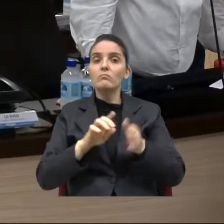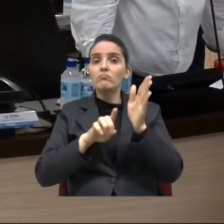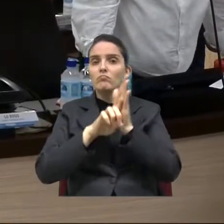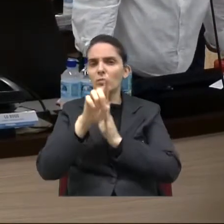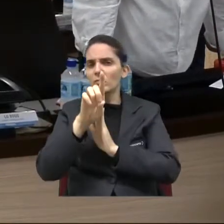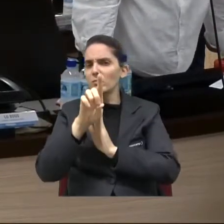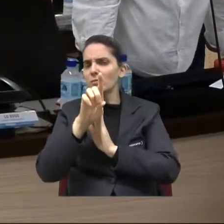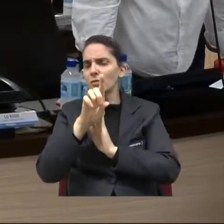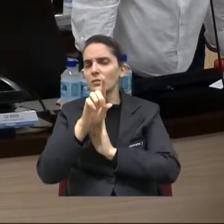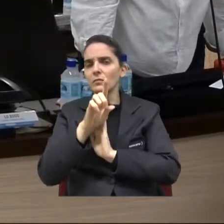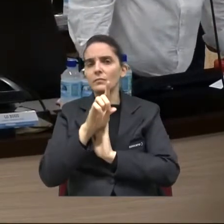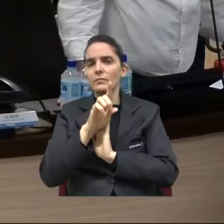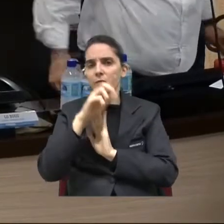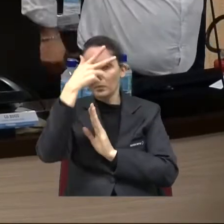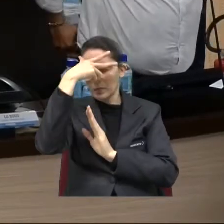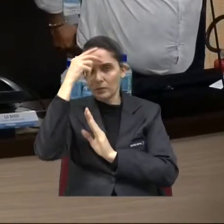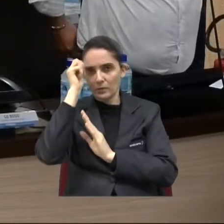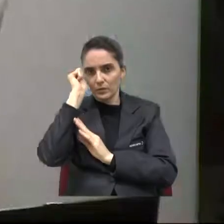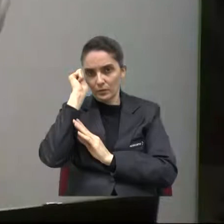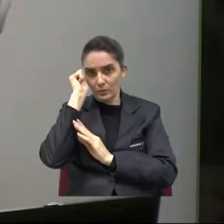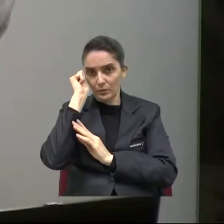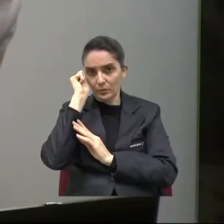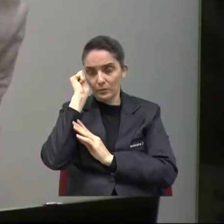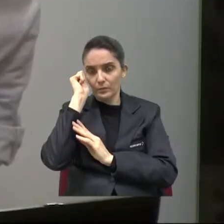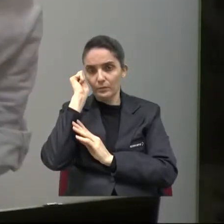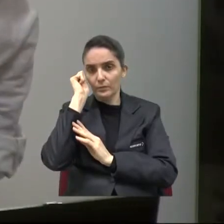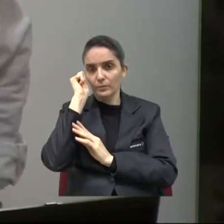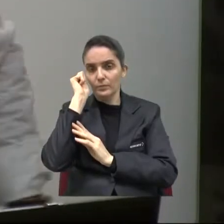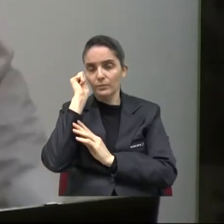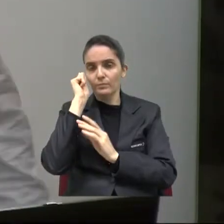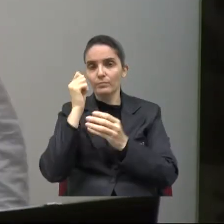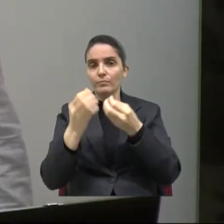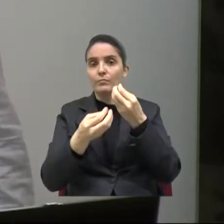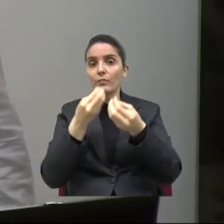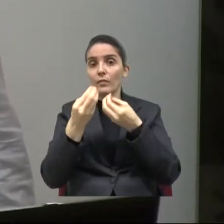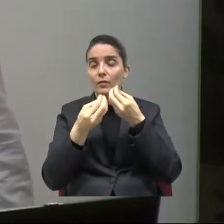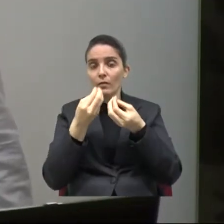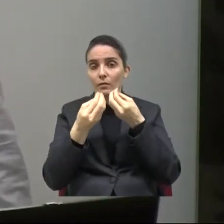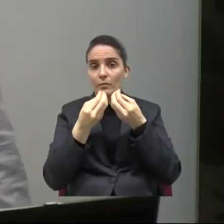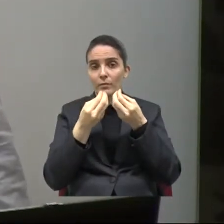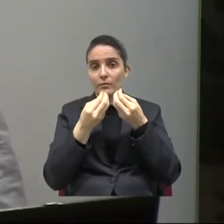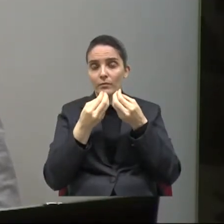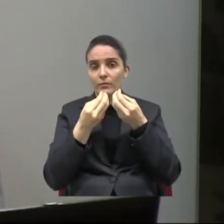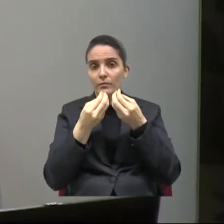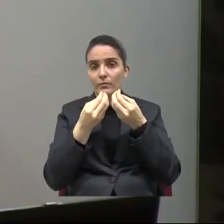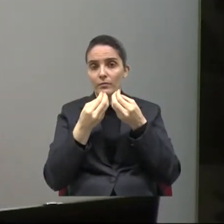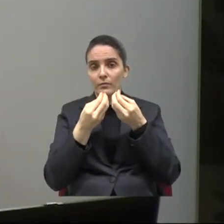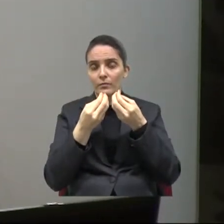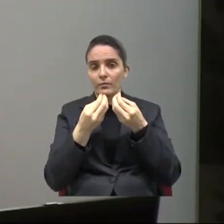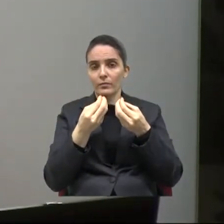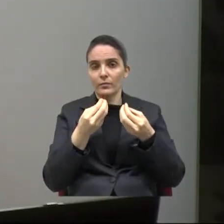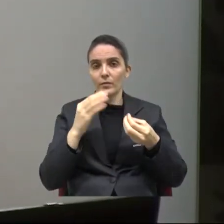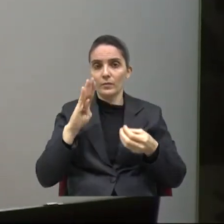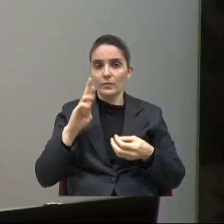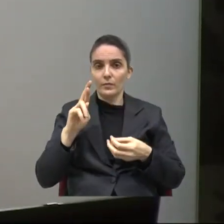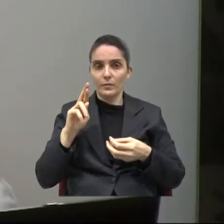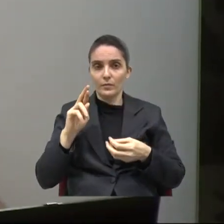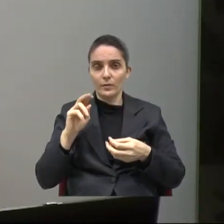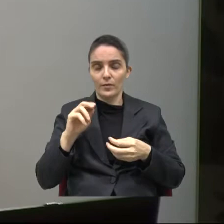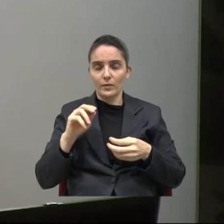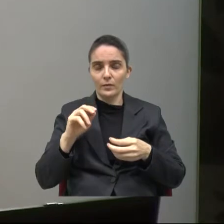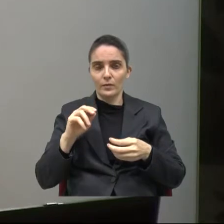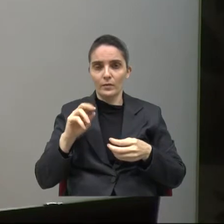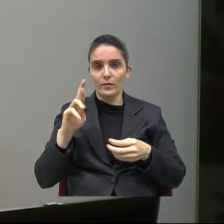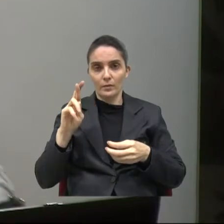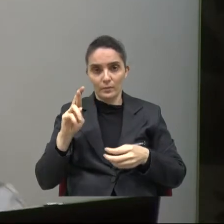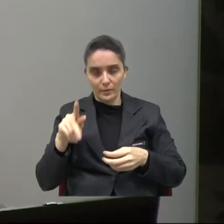perguntando ao executivo sobre a prestação de serviço da empresa que faz o serviço de tapa-buraco para a